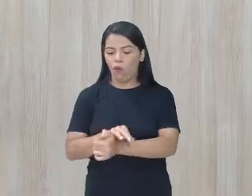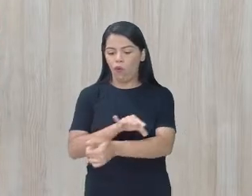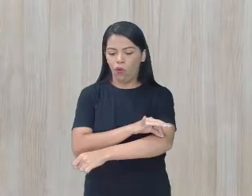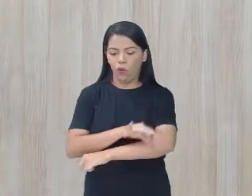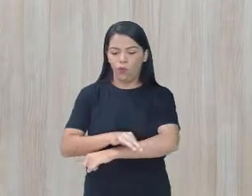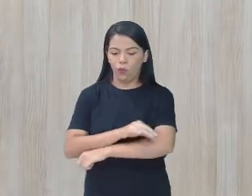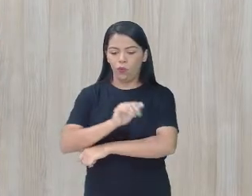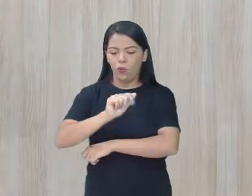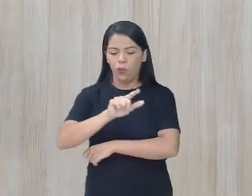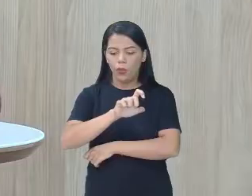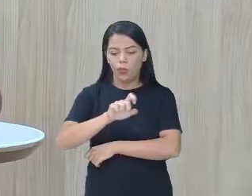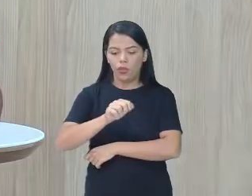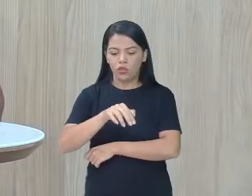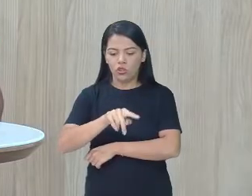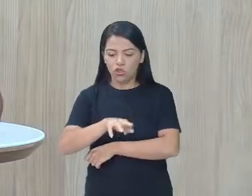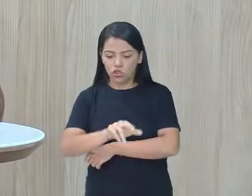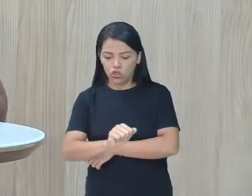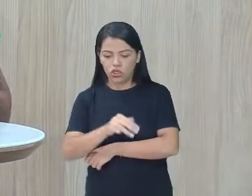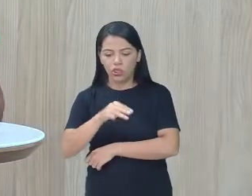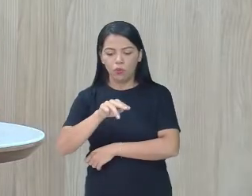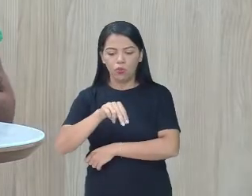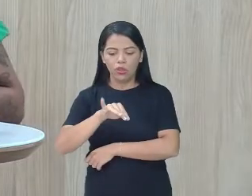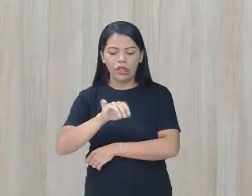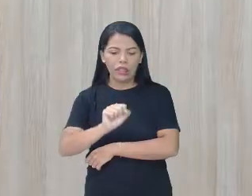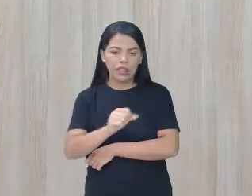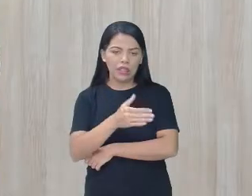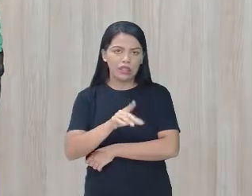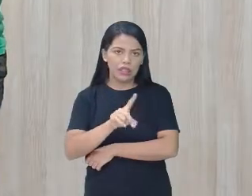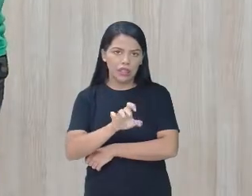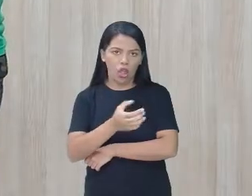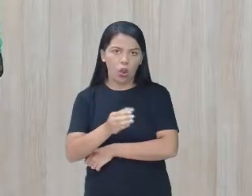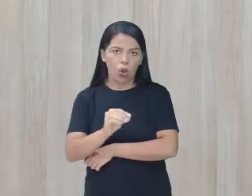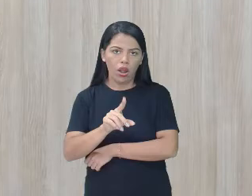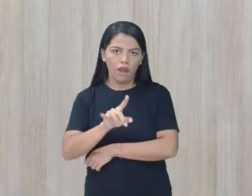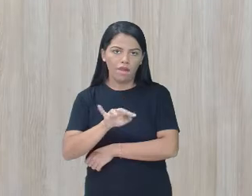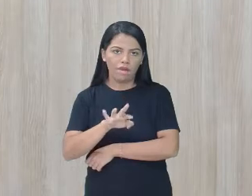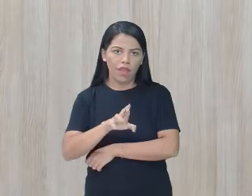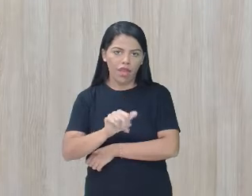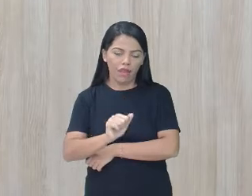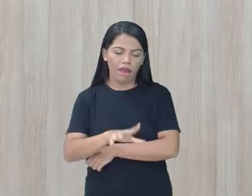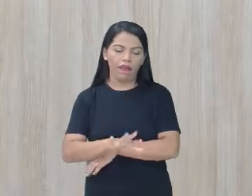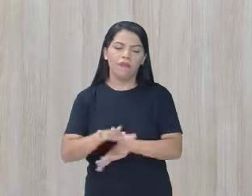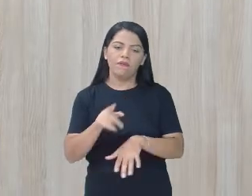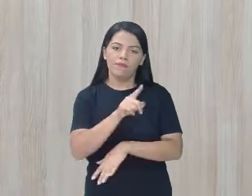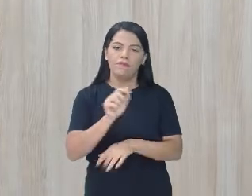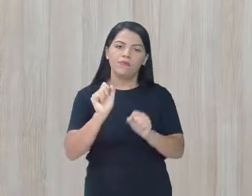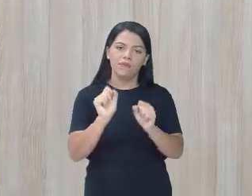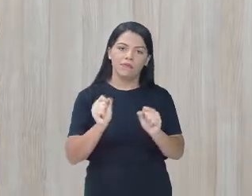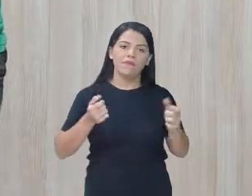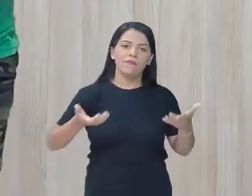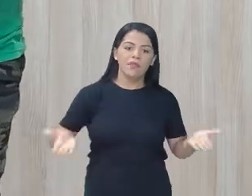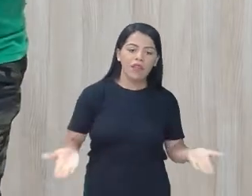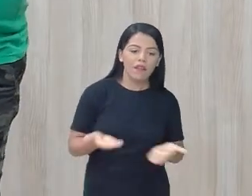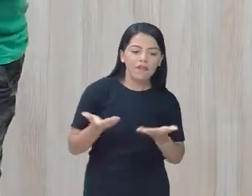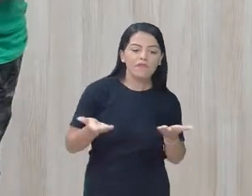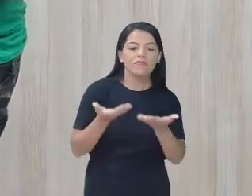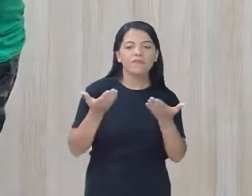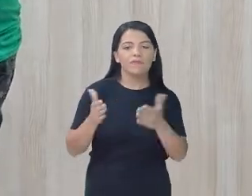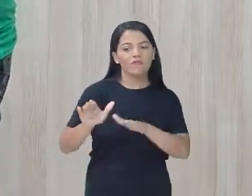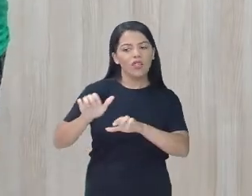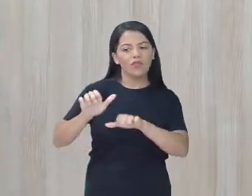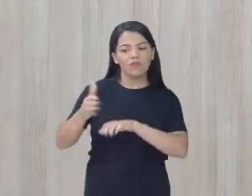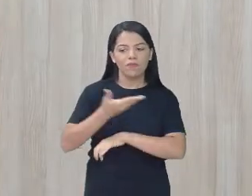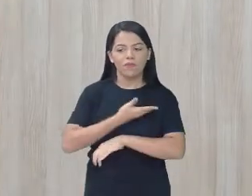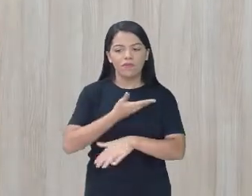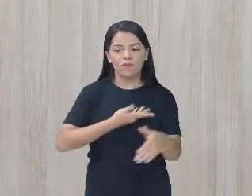Muniz de Oliveira. Já tá isso, incentiva aí os colegas, né, as colegas para entrarem também, para interagir com a gente aqui no chat,